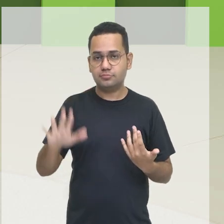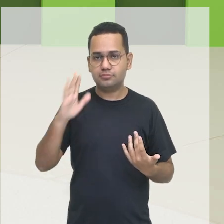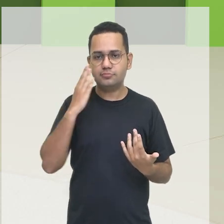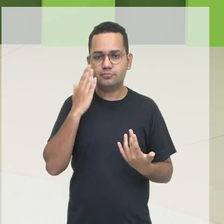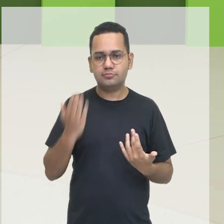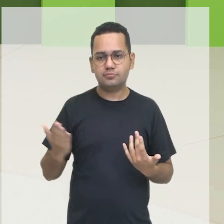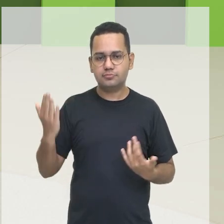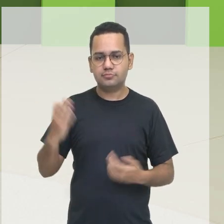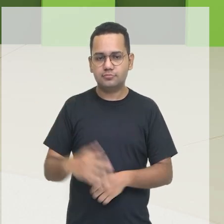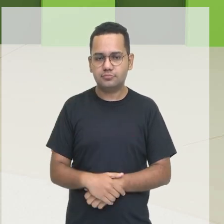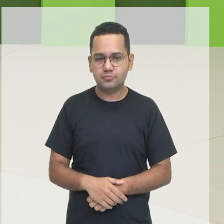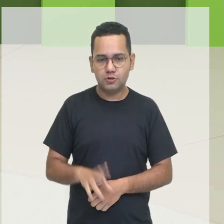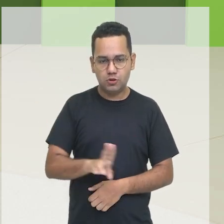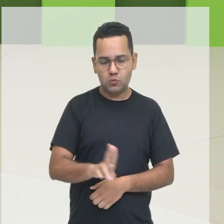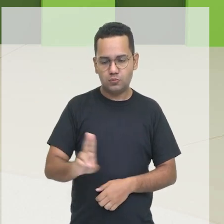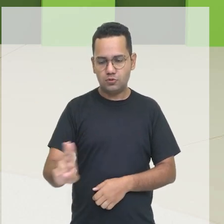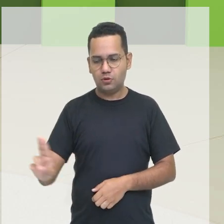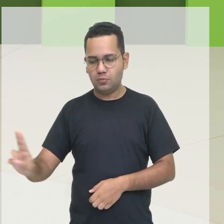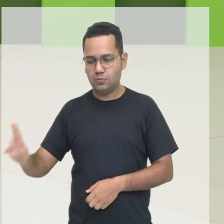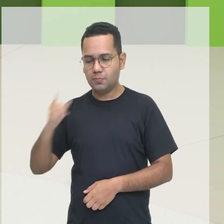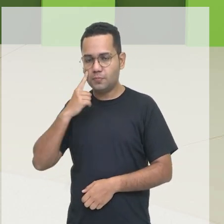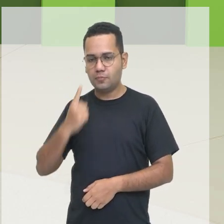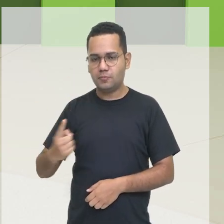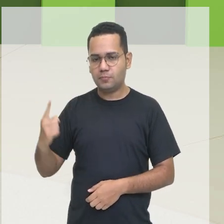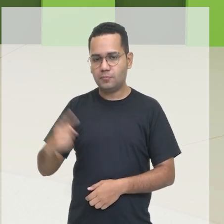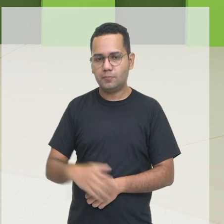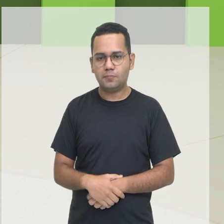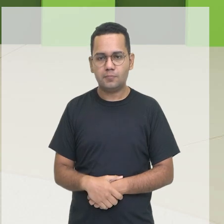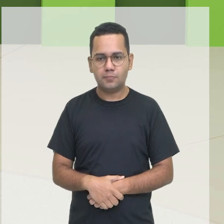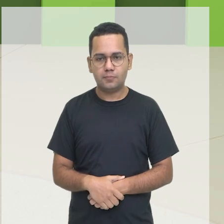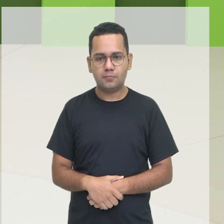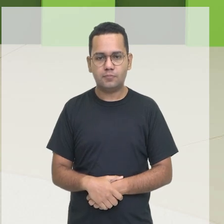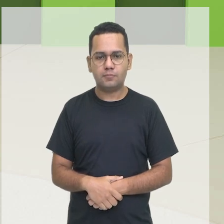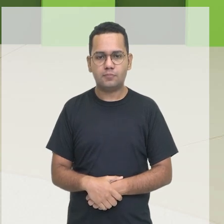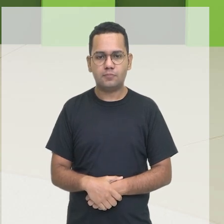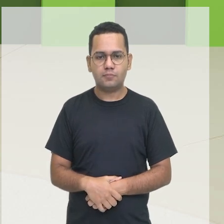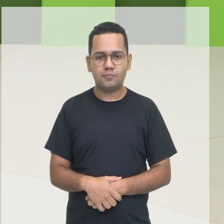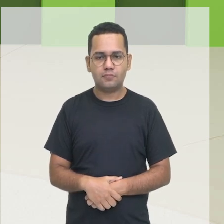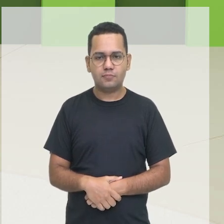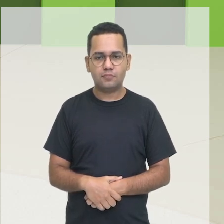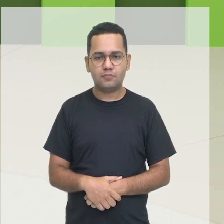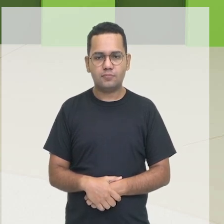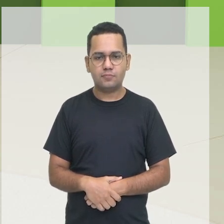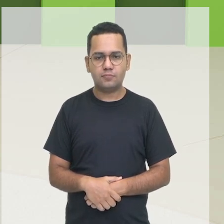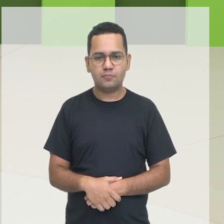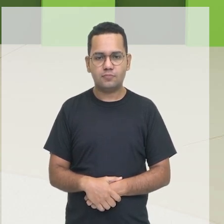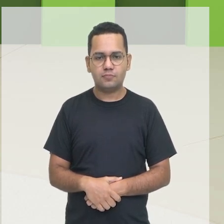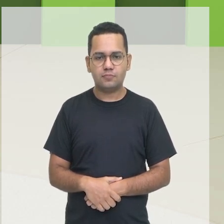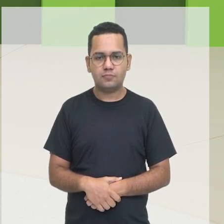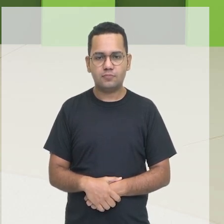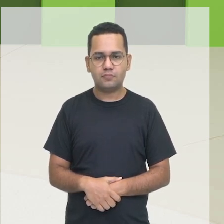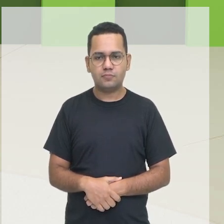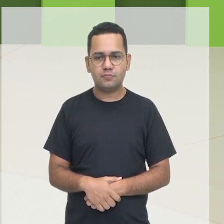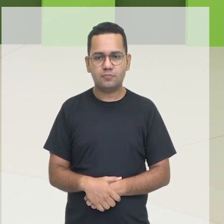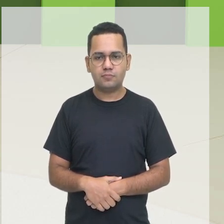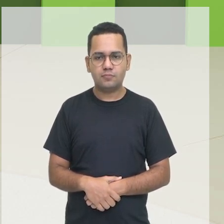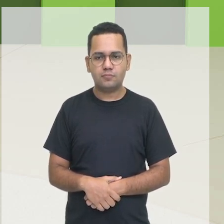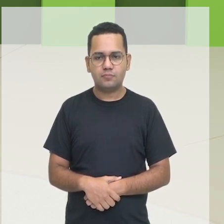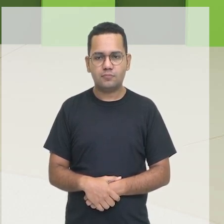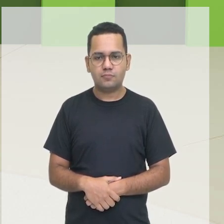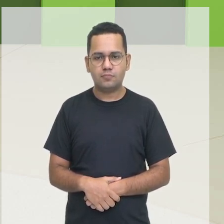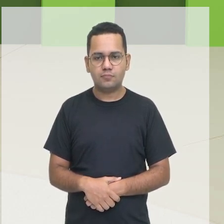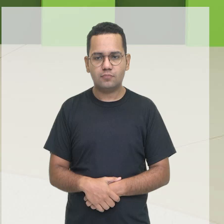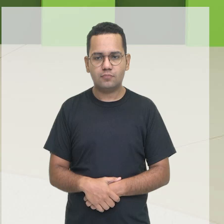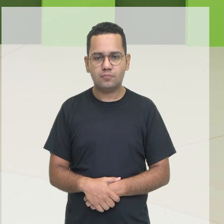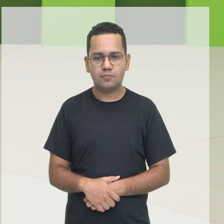Homo, né? Temos o Homo habilis, o Homo erectus, o Homo neanderthalis e o Homo